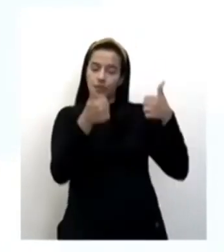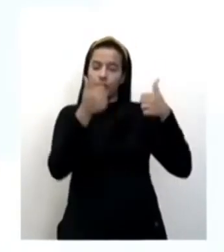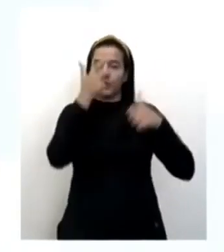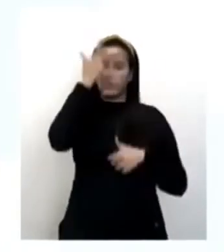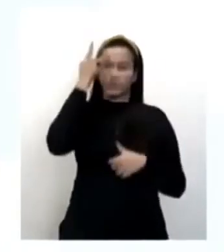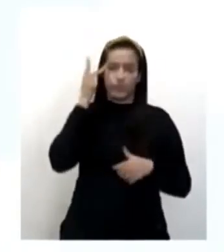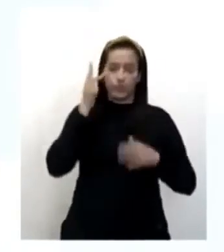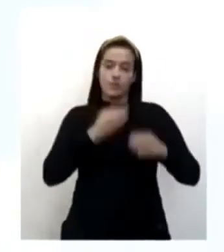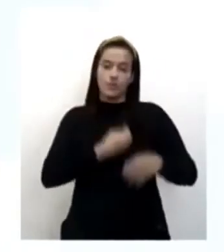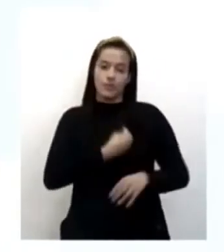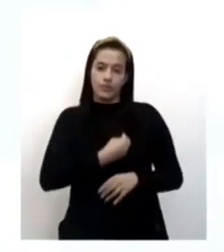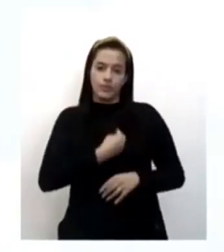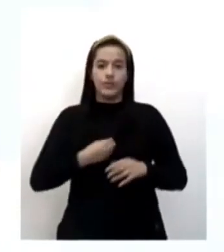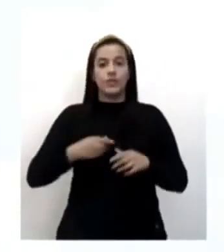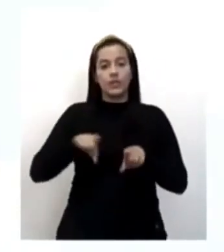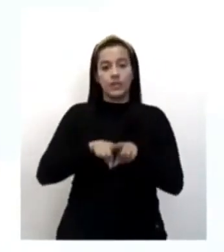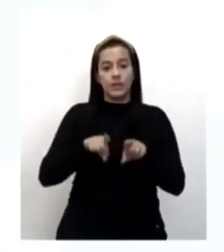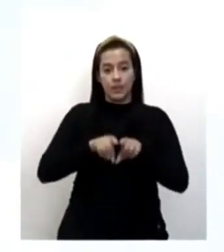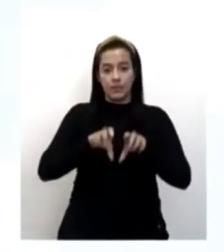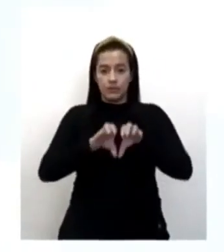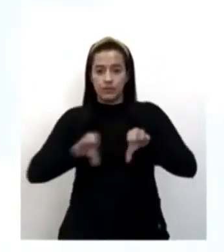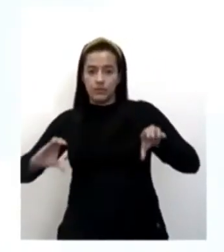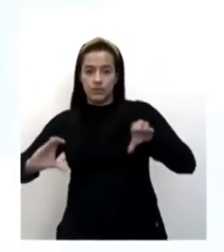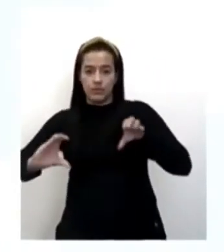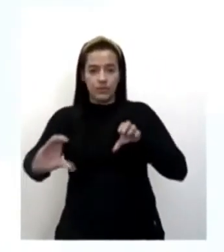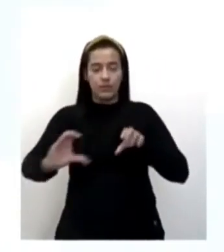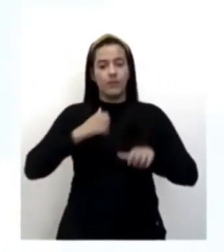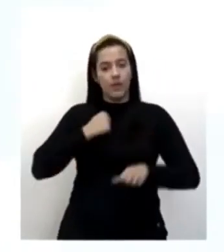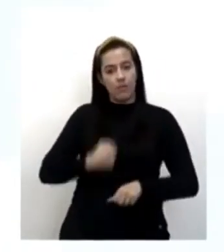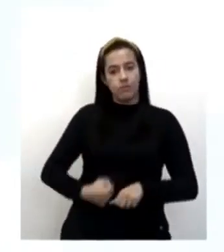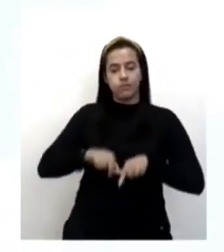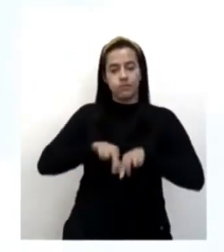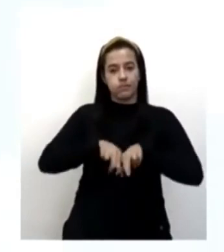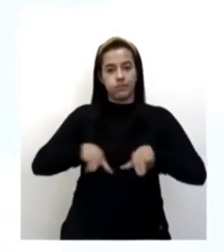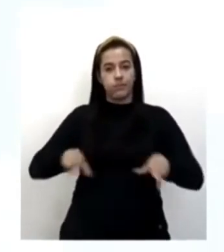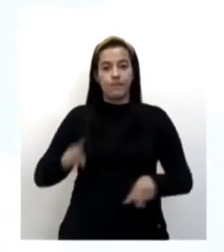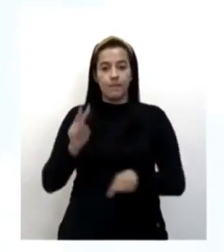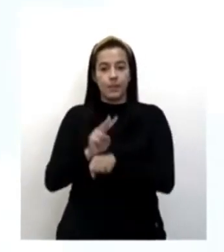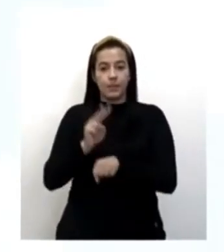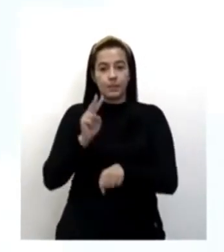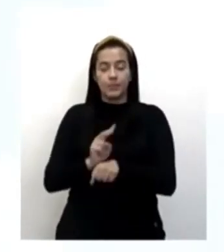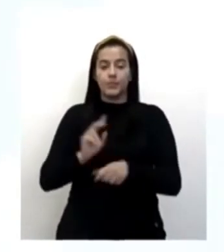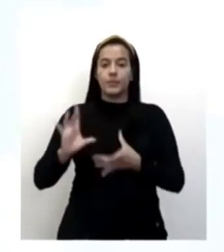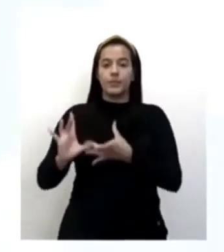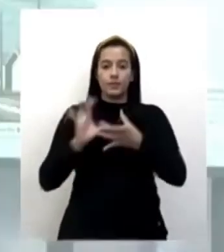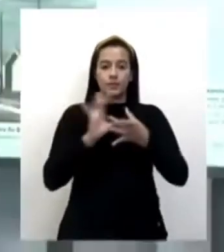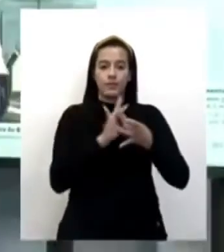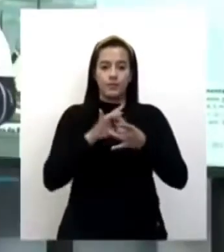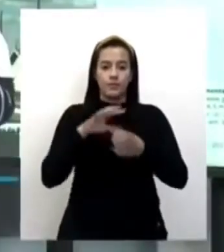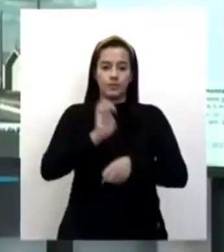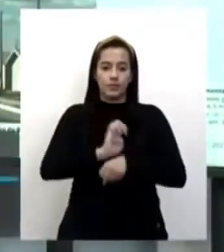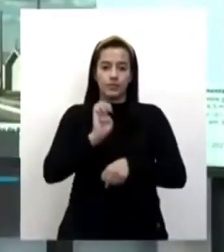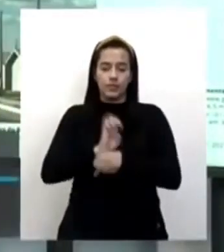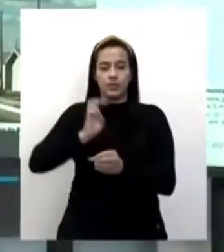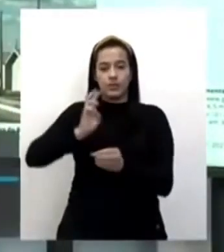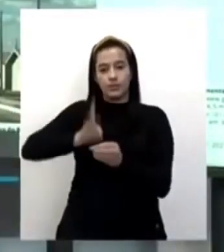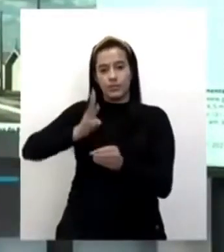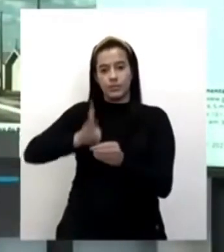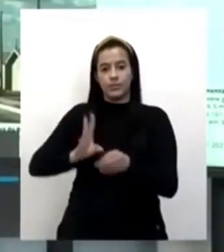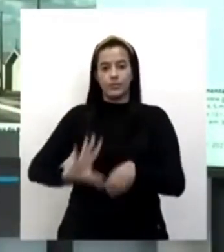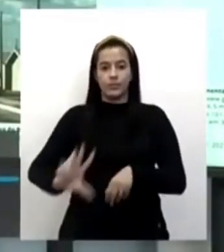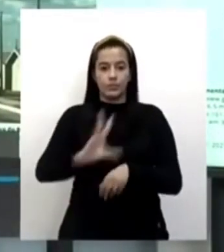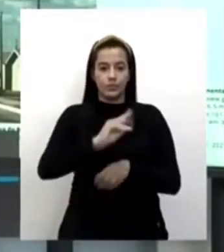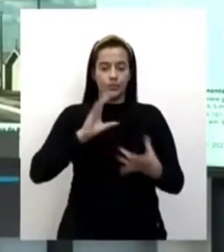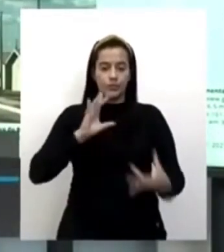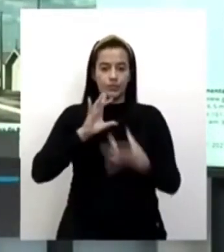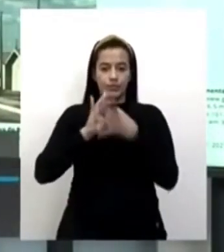habitacionais de saneamento básico entre as competências comuns da União, dos estados, do Distrito Federal e dos municípios.